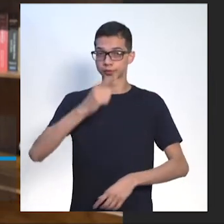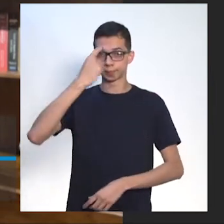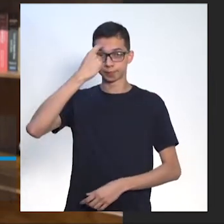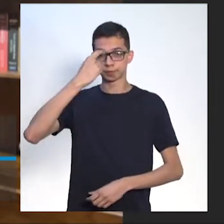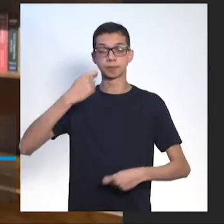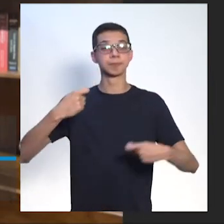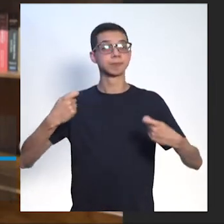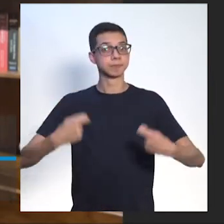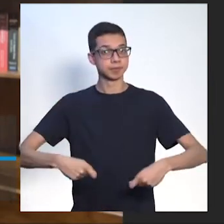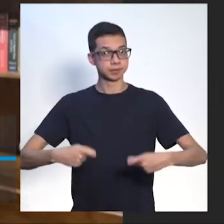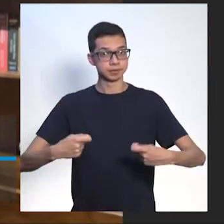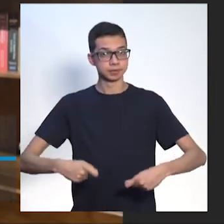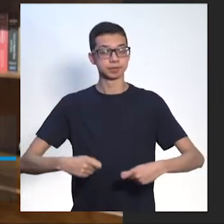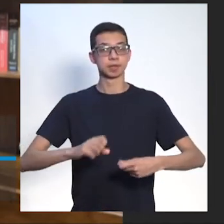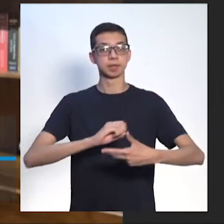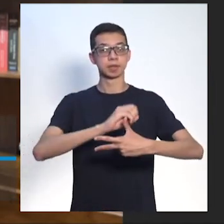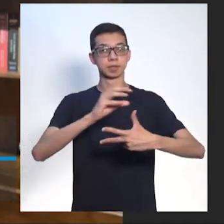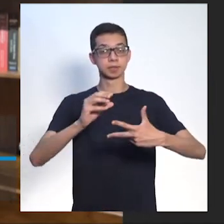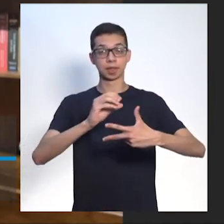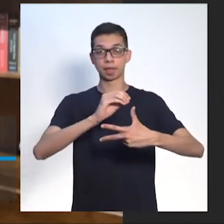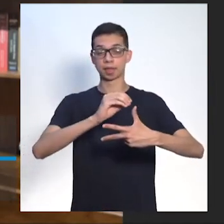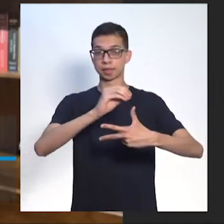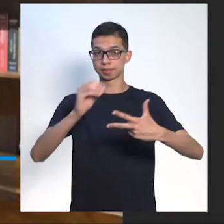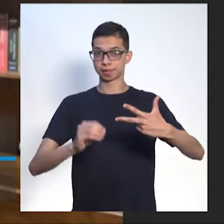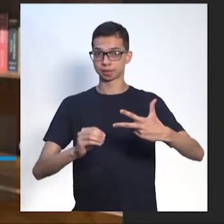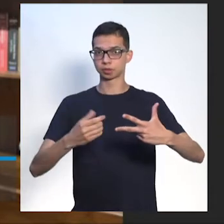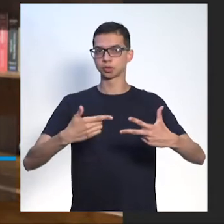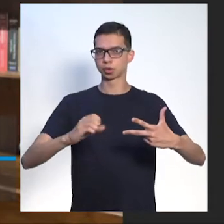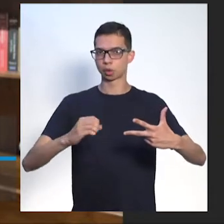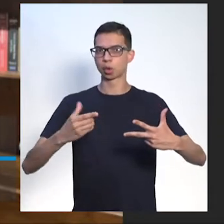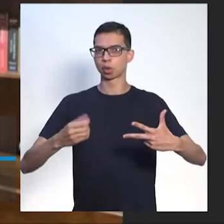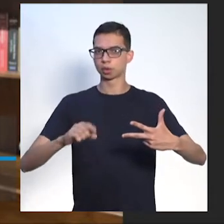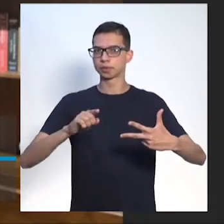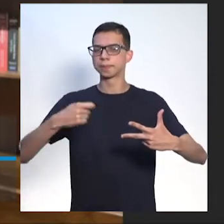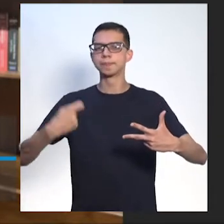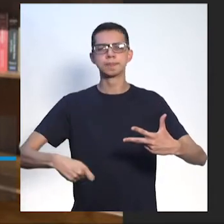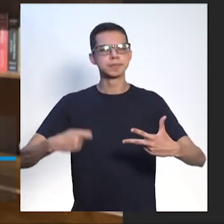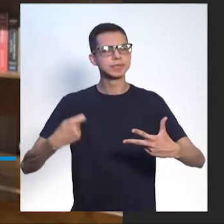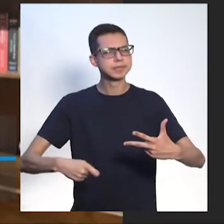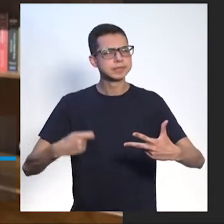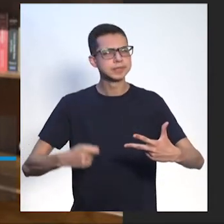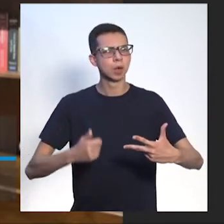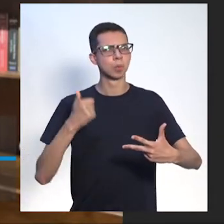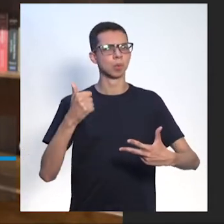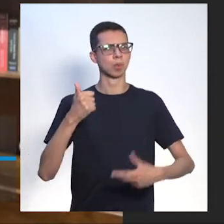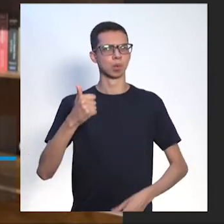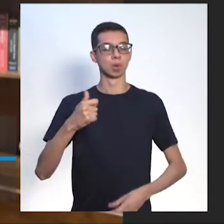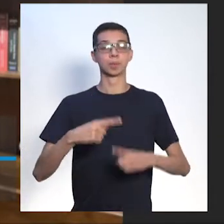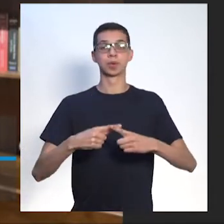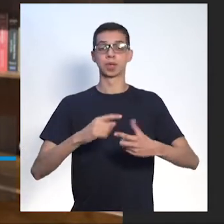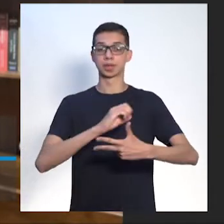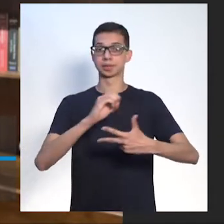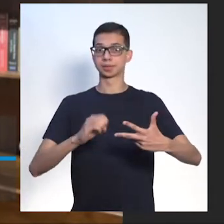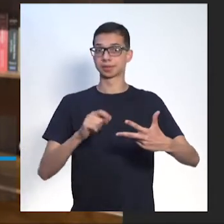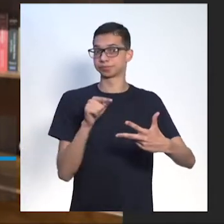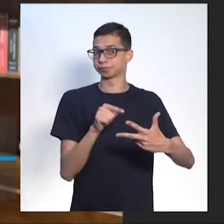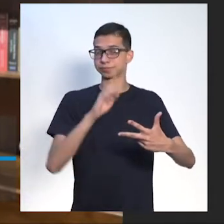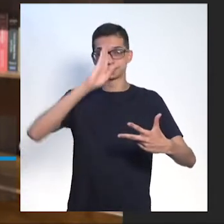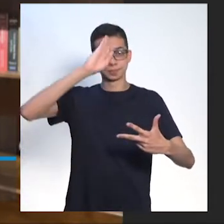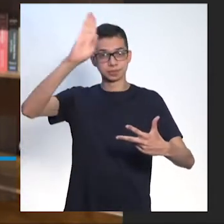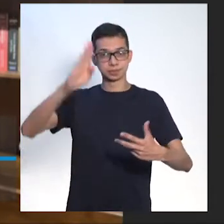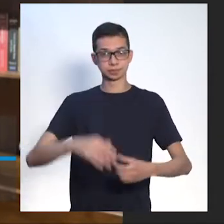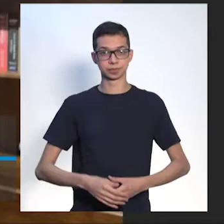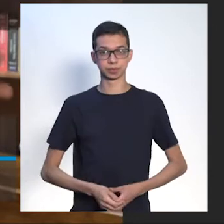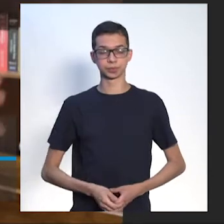Preciso ir muito bem no Enem 2020. Ele ainda é quem decide para você. Enquanto não sair nada oficial